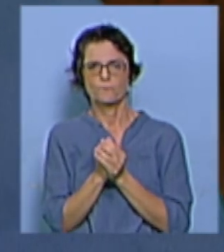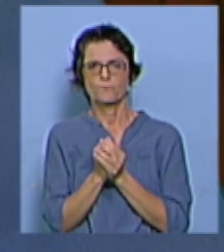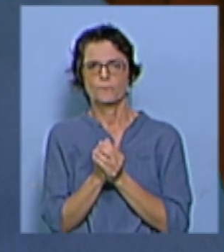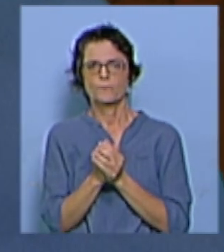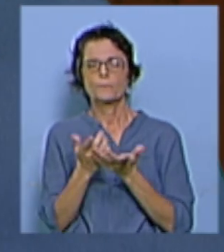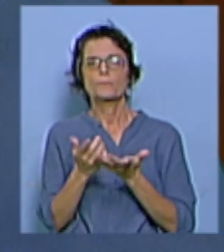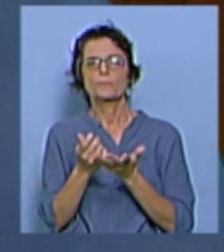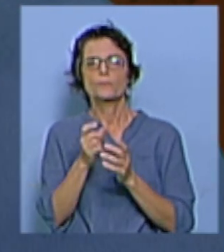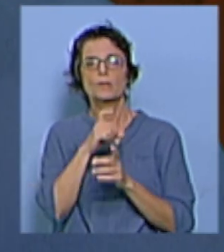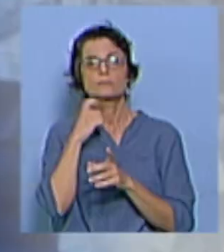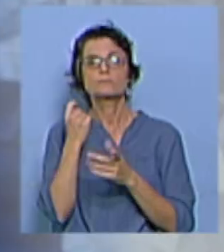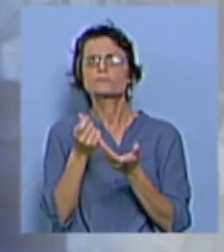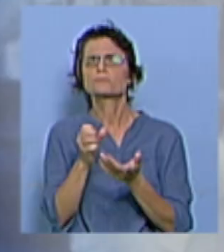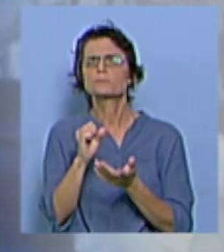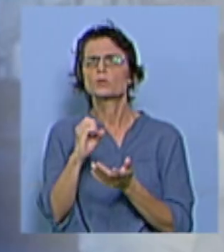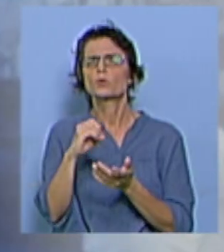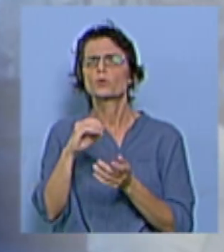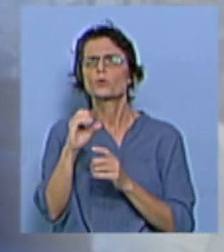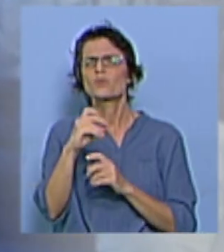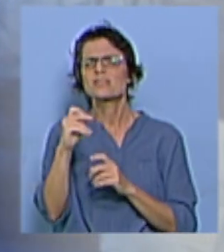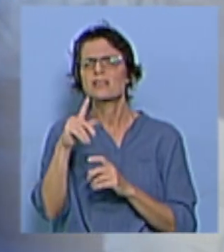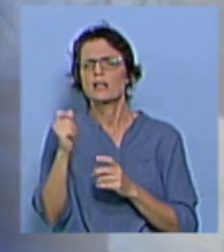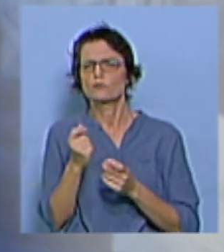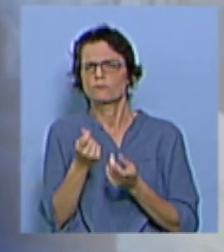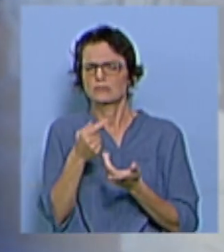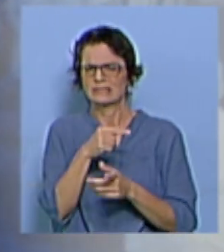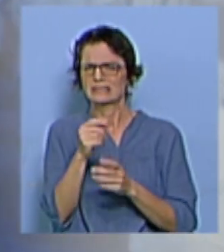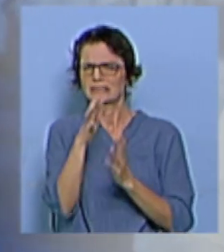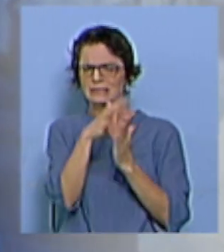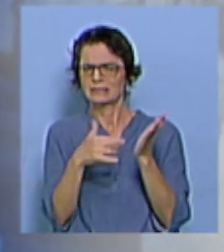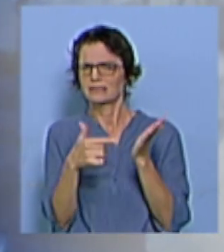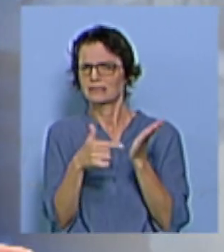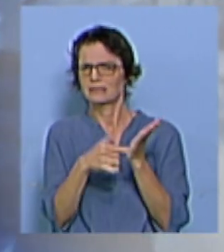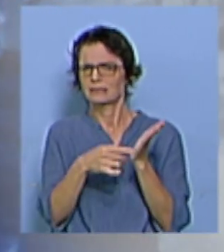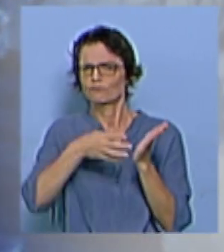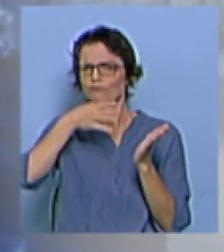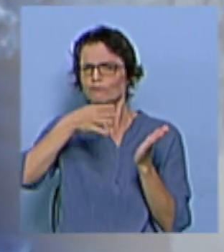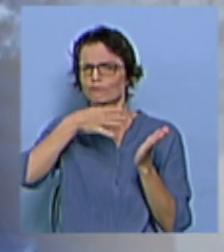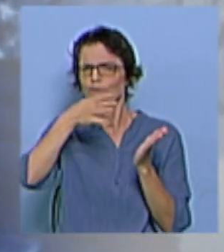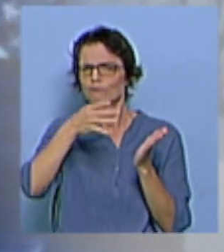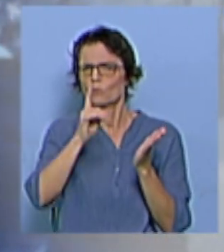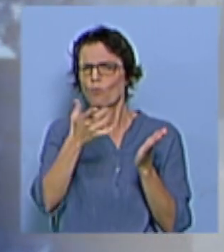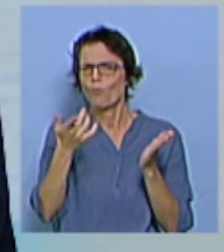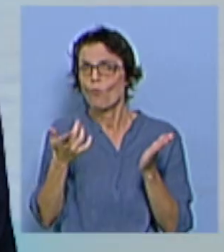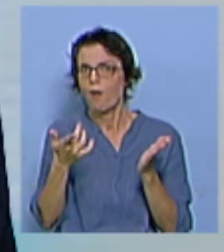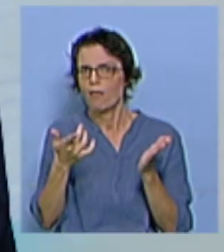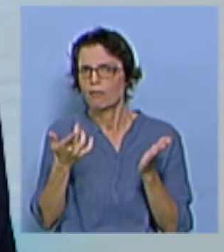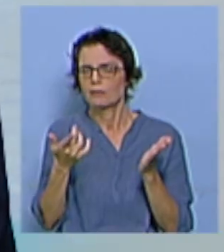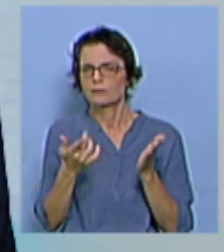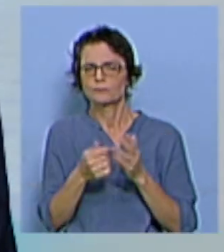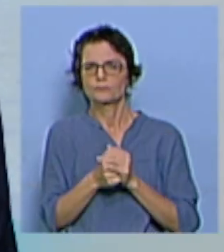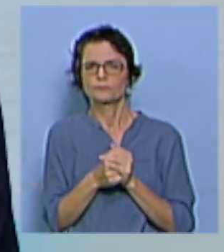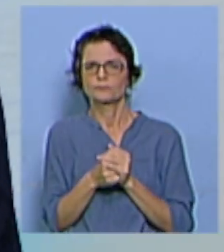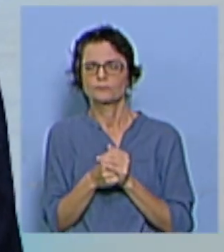Padre Hugo Gonçalves, que poder tem estas parábolas que Jesus contou e que mensagem passa depois através